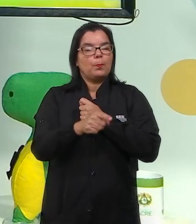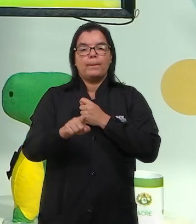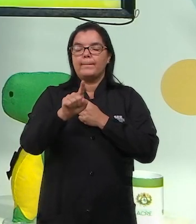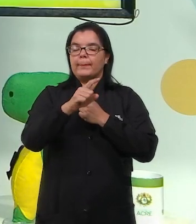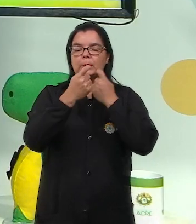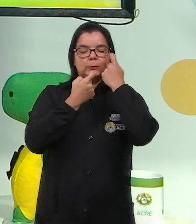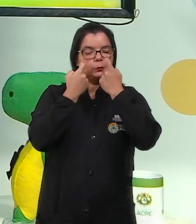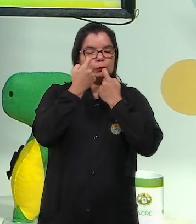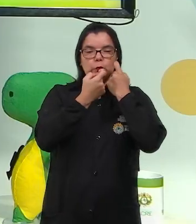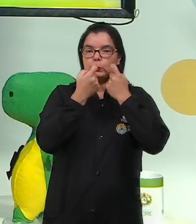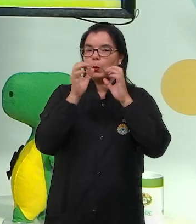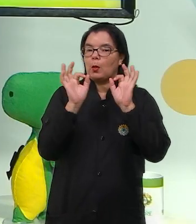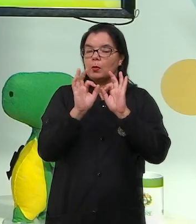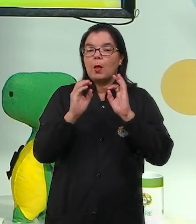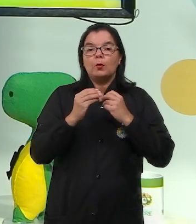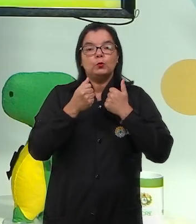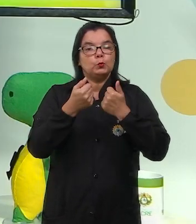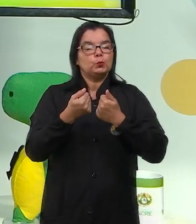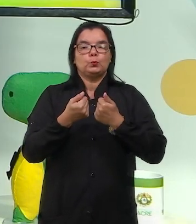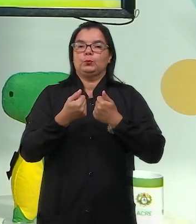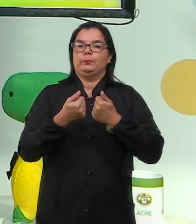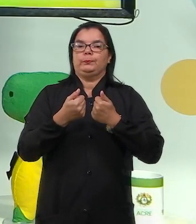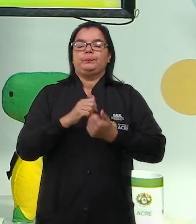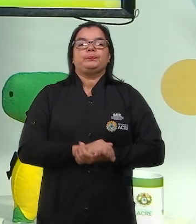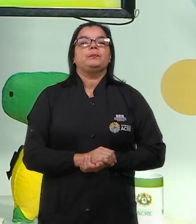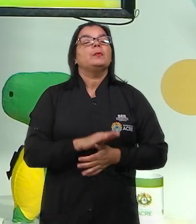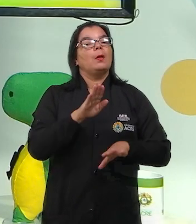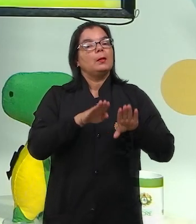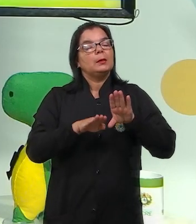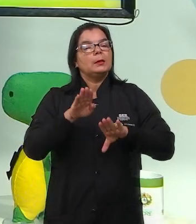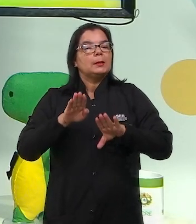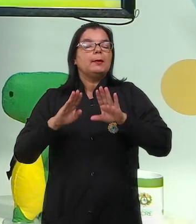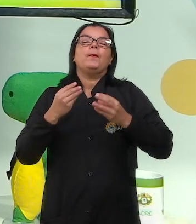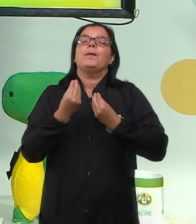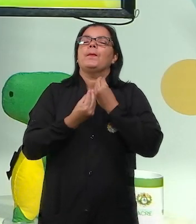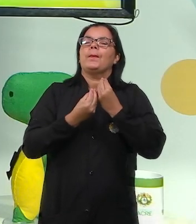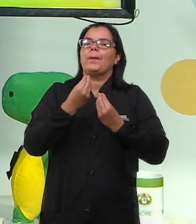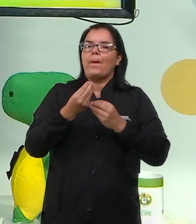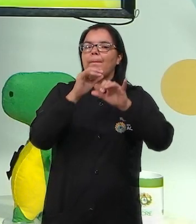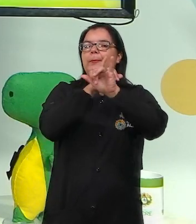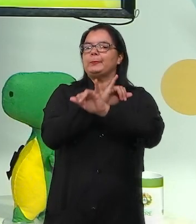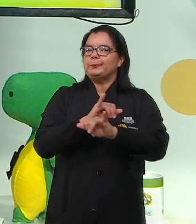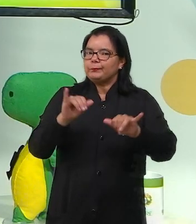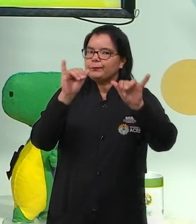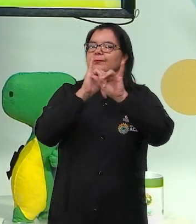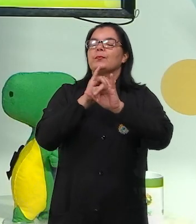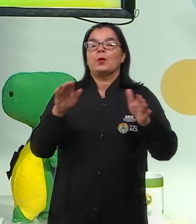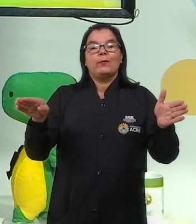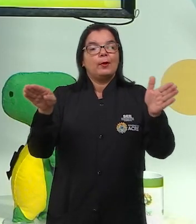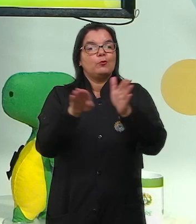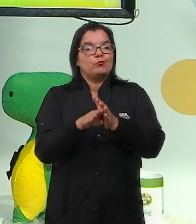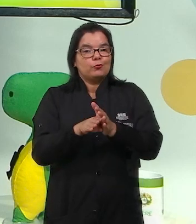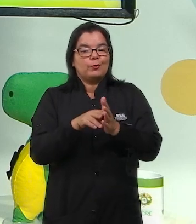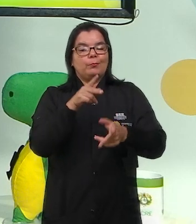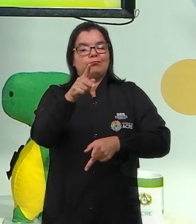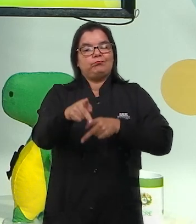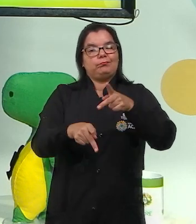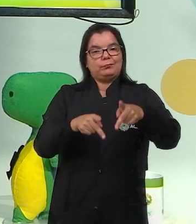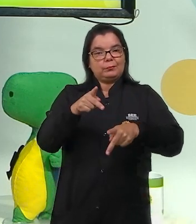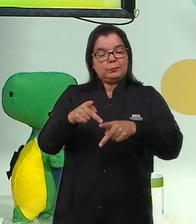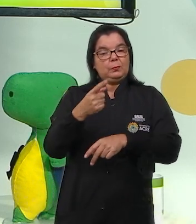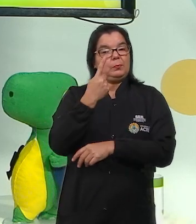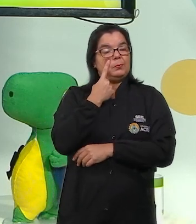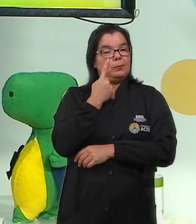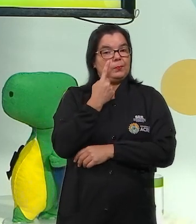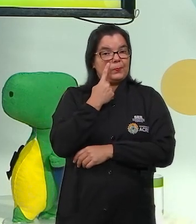para desespero, que está tudo sob controle. Então vai depender de como esse editorial, esse jornal ele trabalha. Então observem